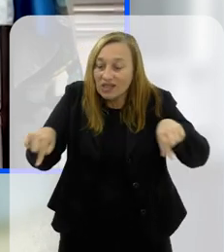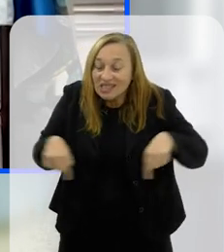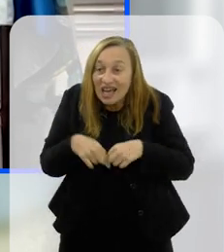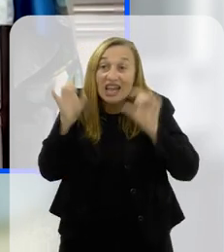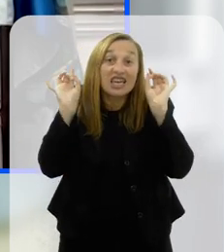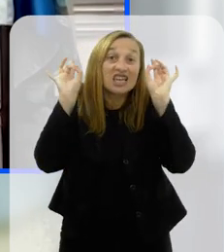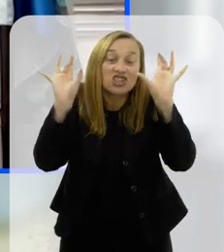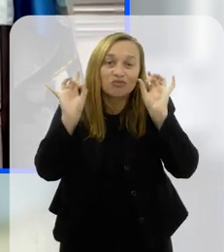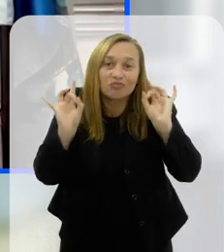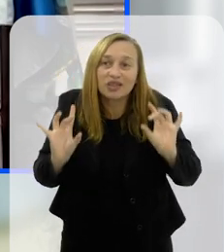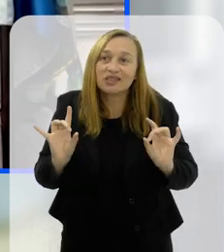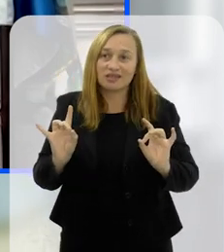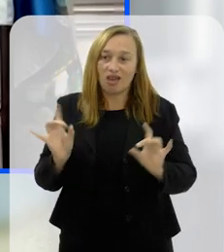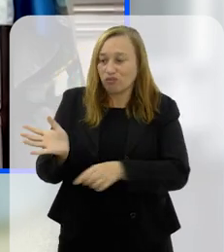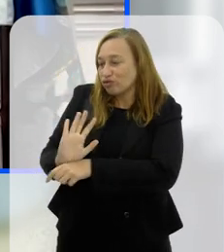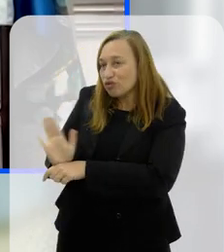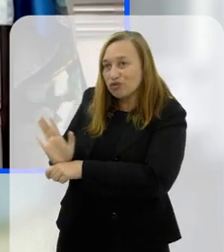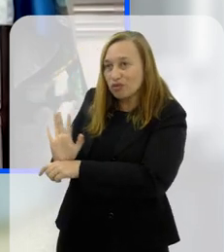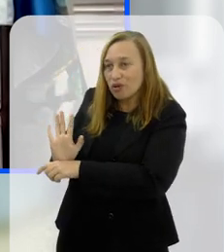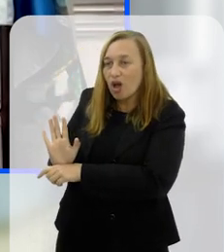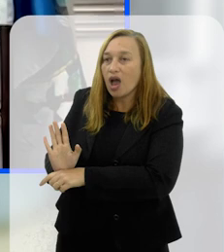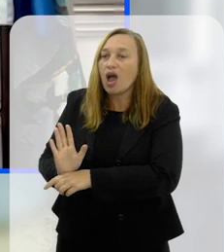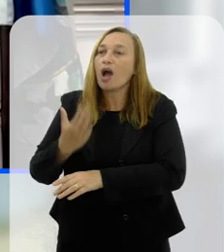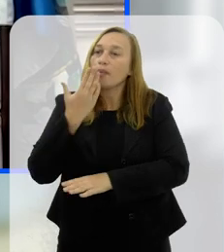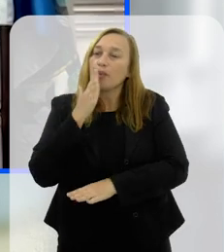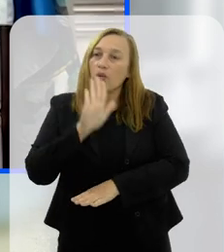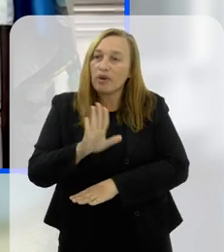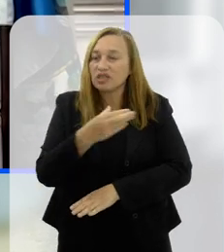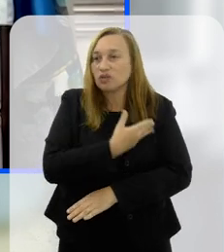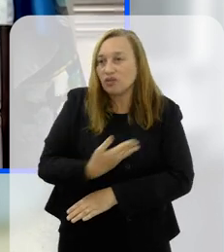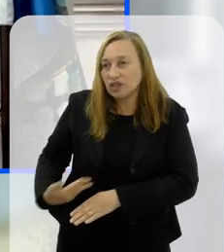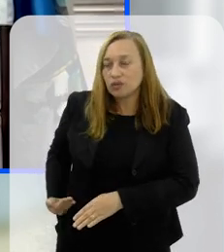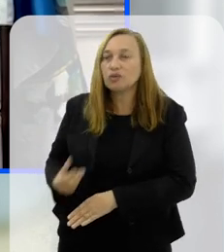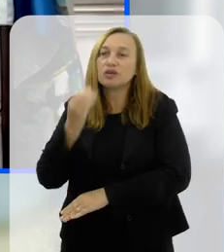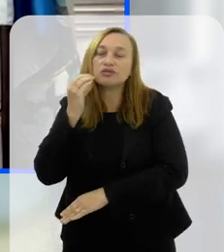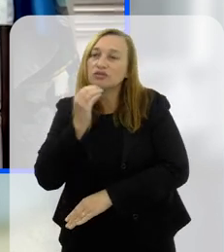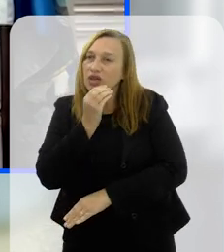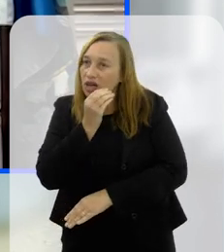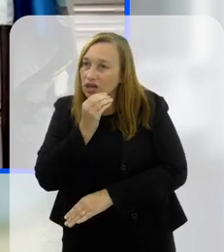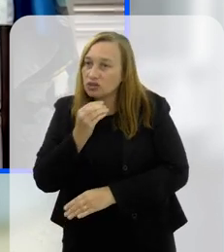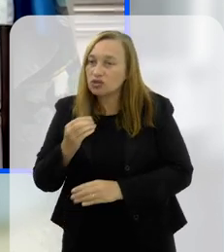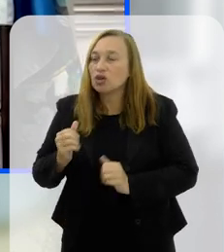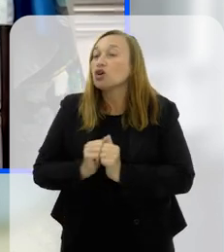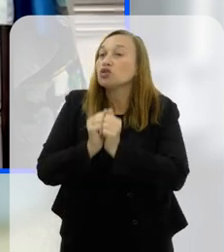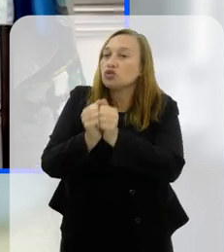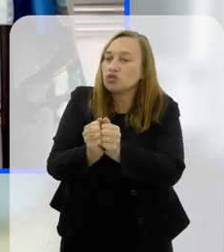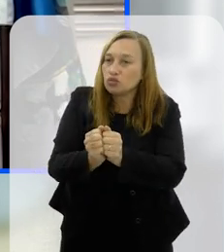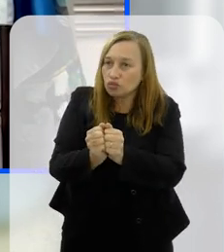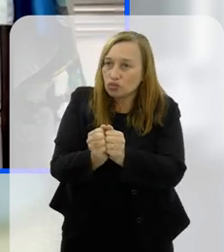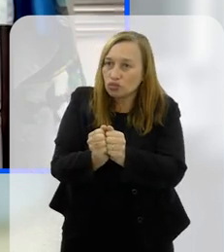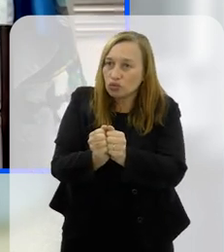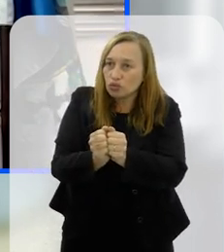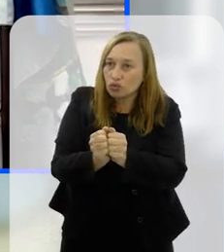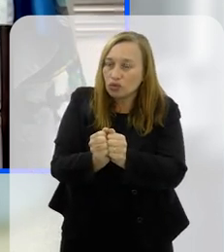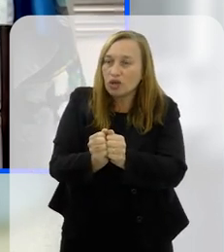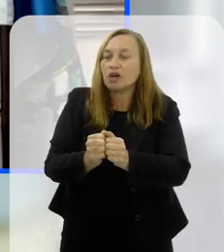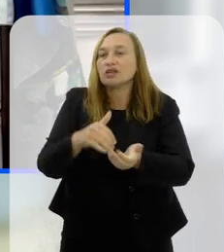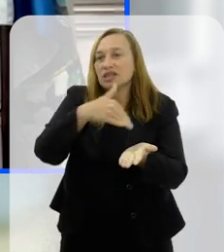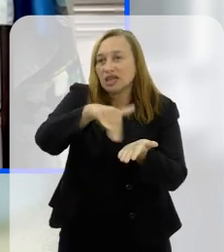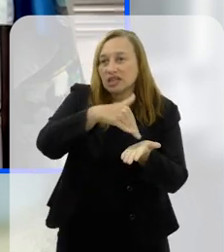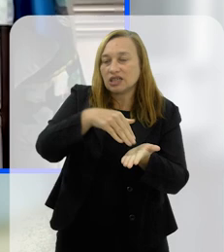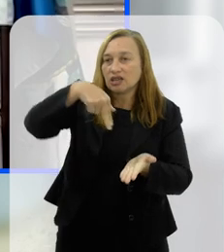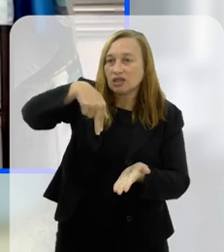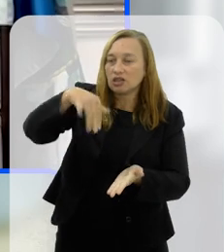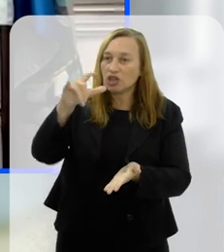sala especial e isso é uma promessa do nosso Governador Cláudio Castro junto com o nosso secretário